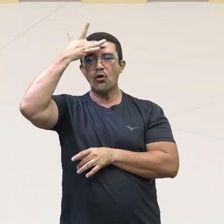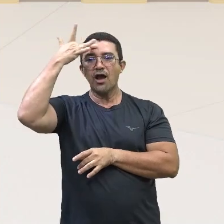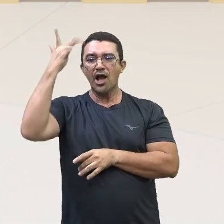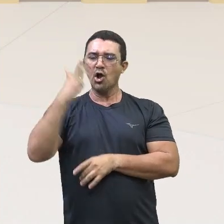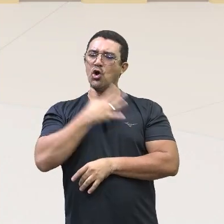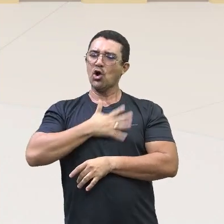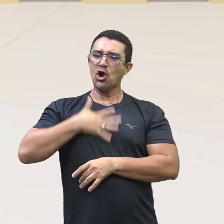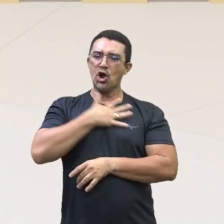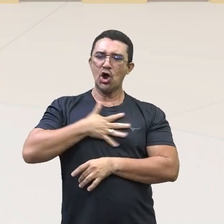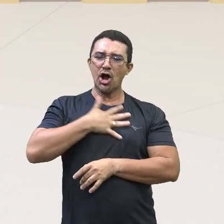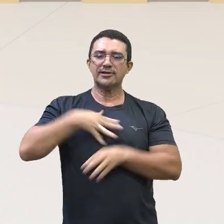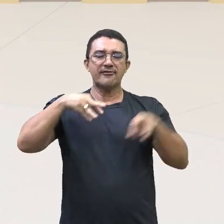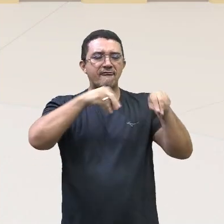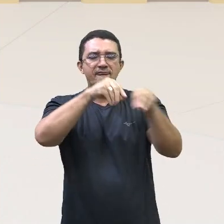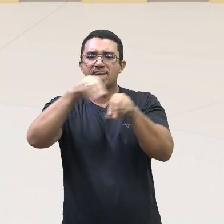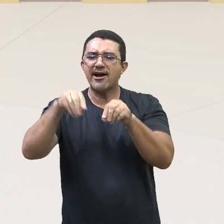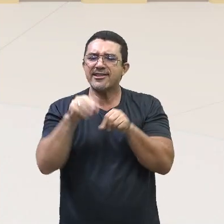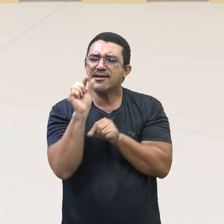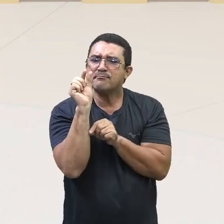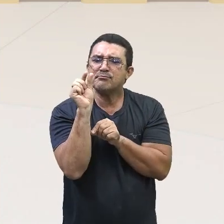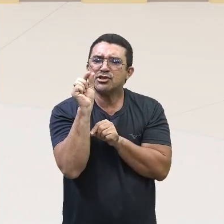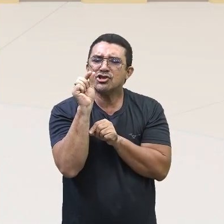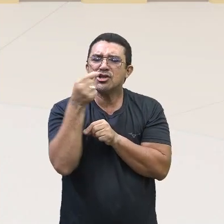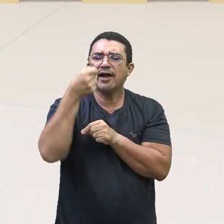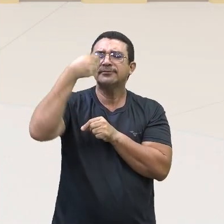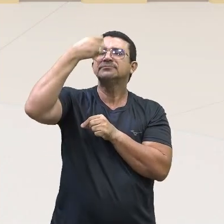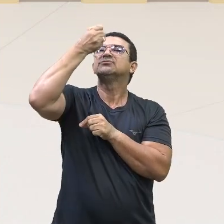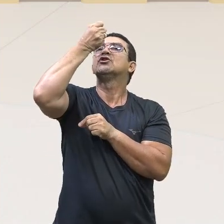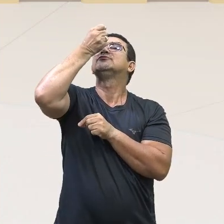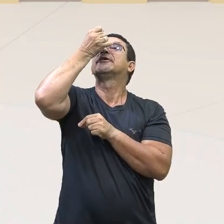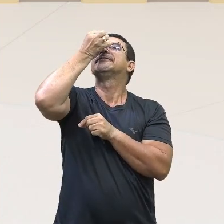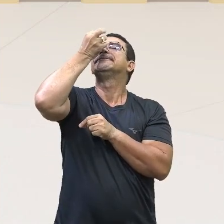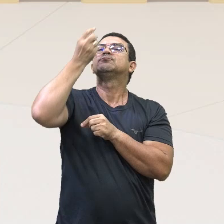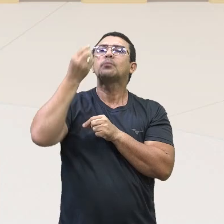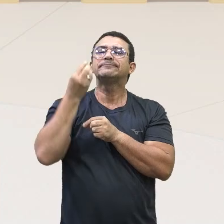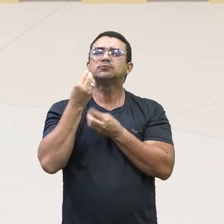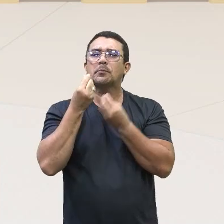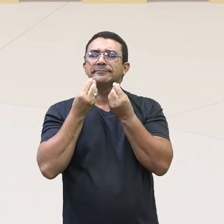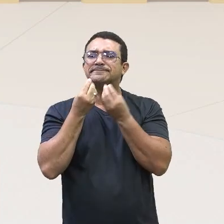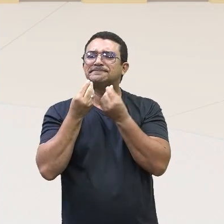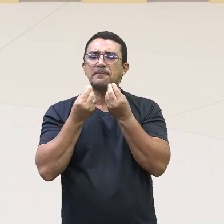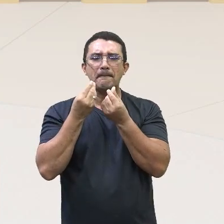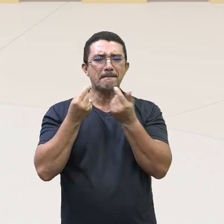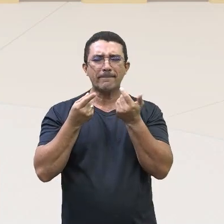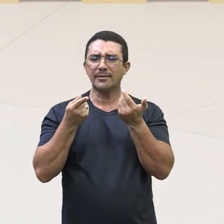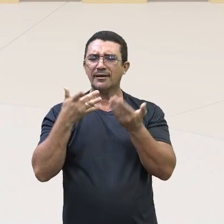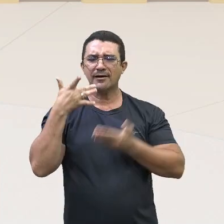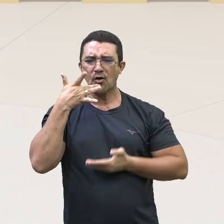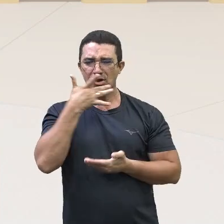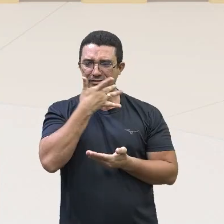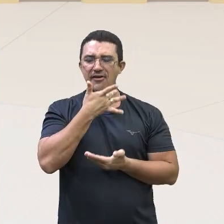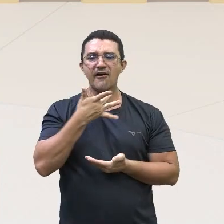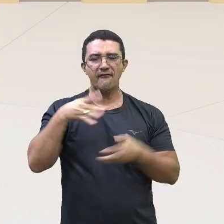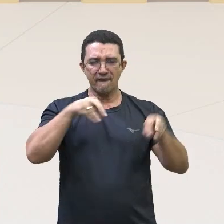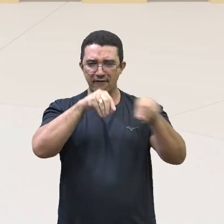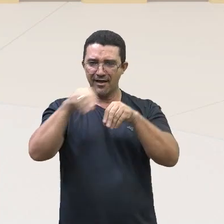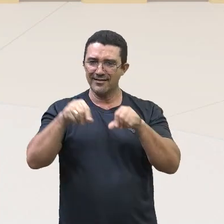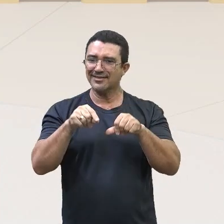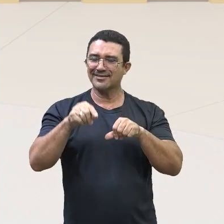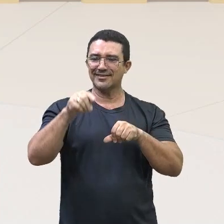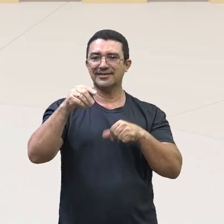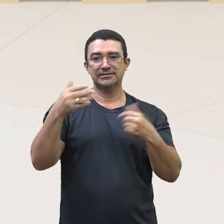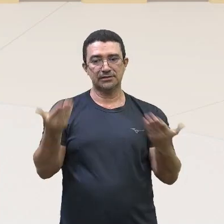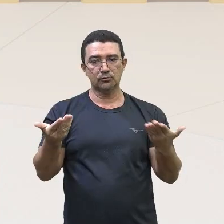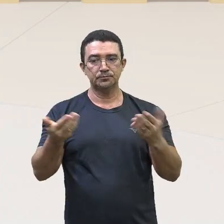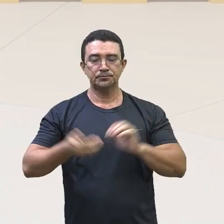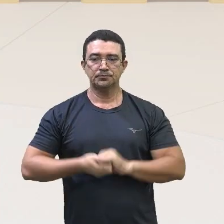farinha boa, da ovinha, crocante, né? Que a gente vai que é muito bom. Exatamente. Então, ele coloca ali